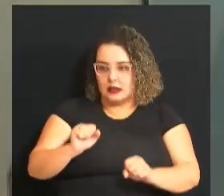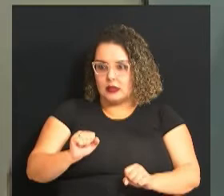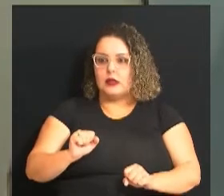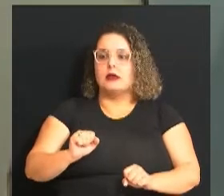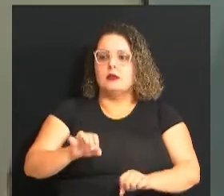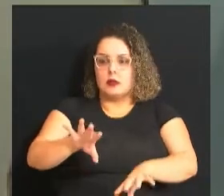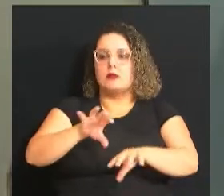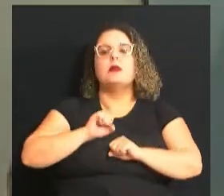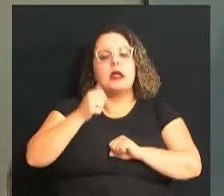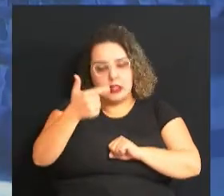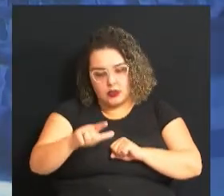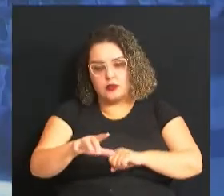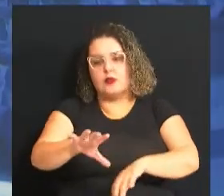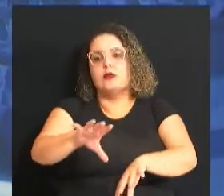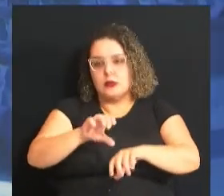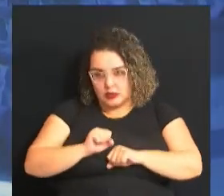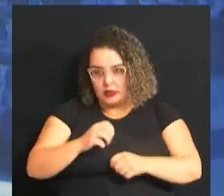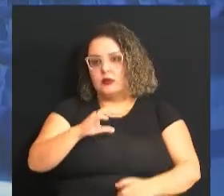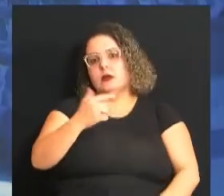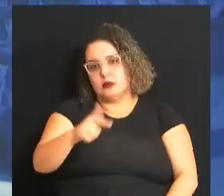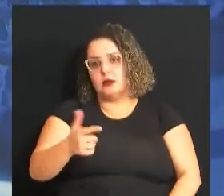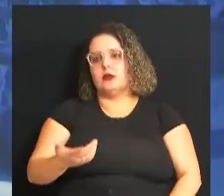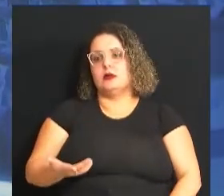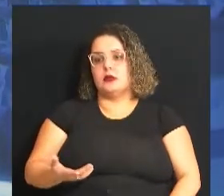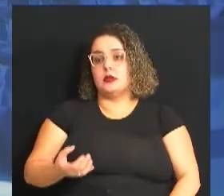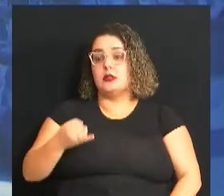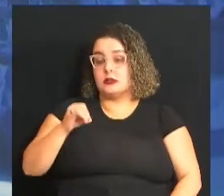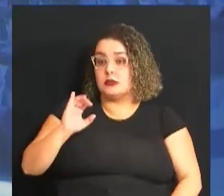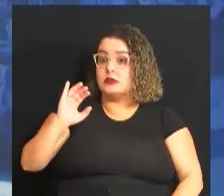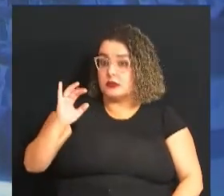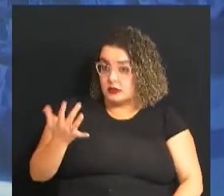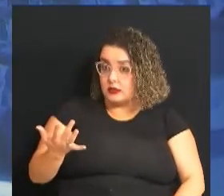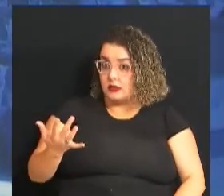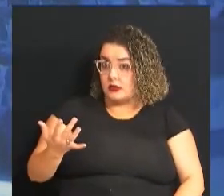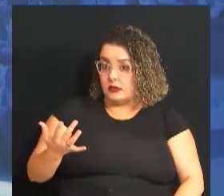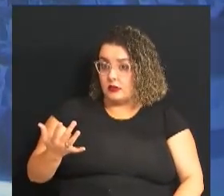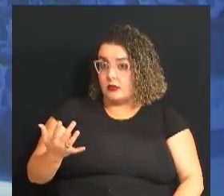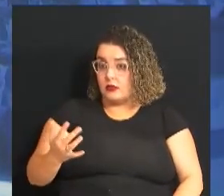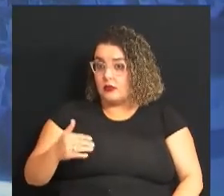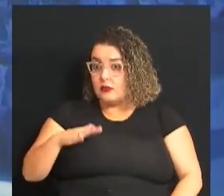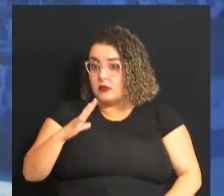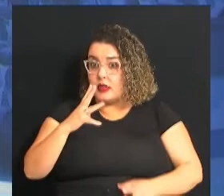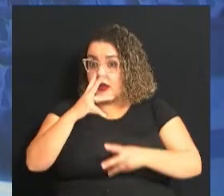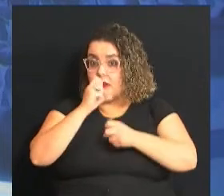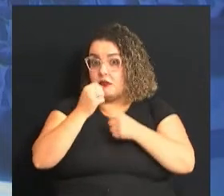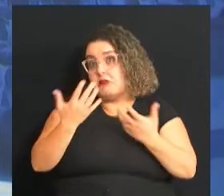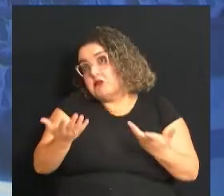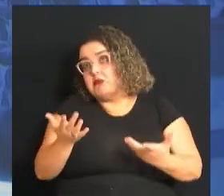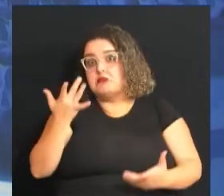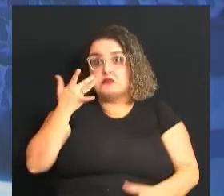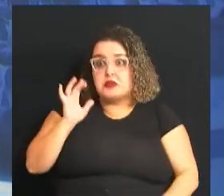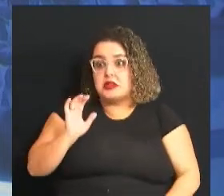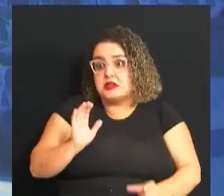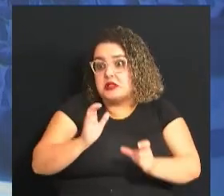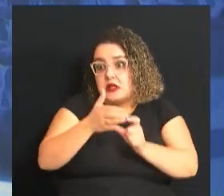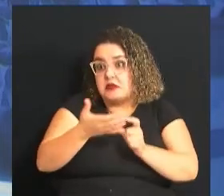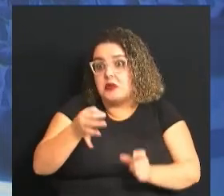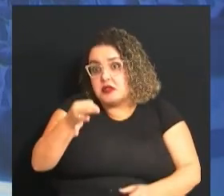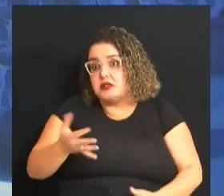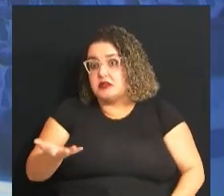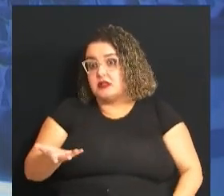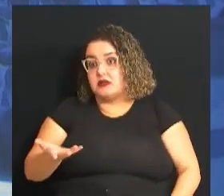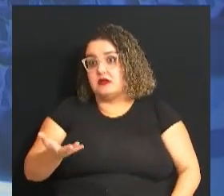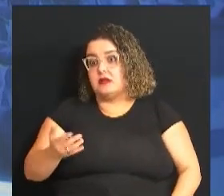recontaminar. E se isso acontecer, ela pode vir mais forte, eu não sei se essa palavra é a certa de usar, vir